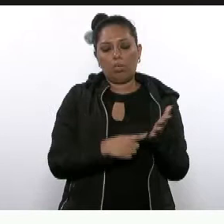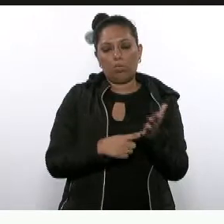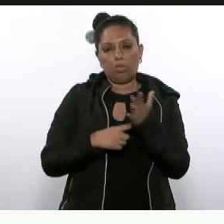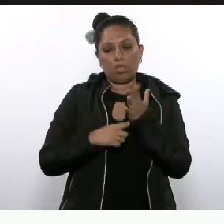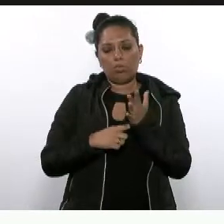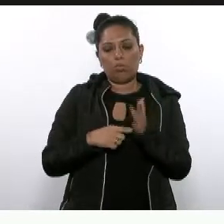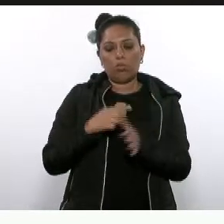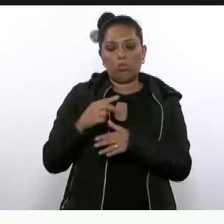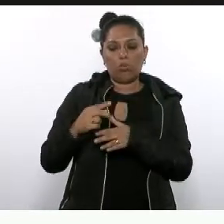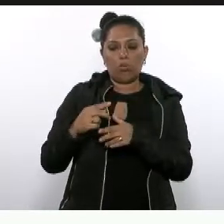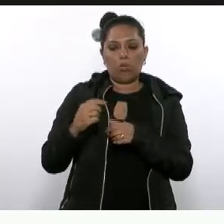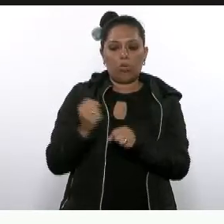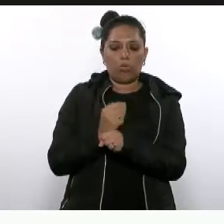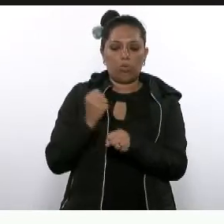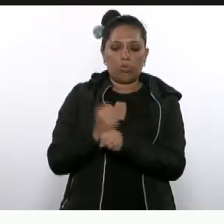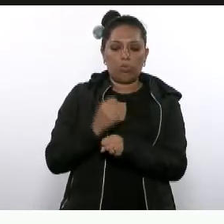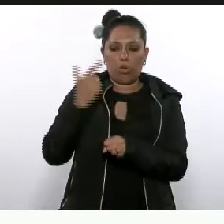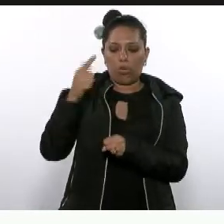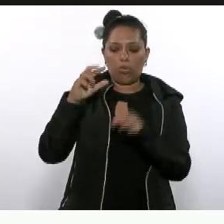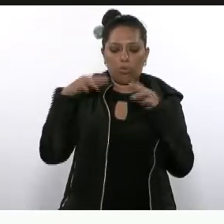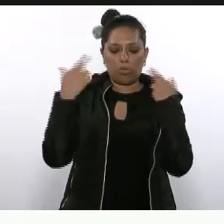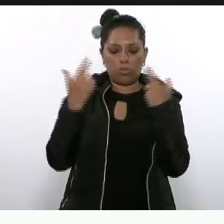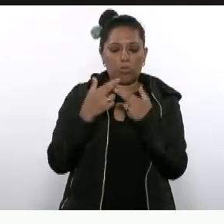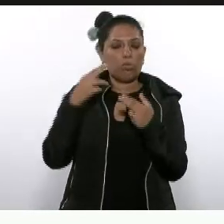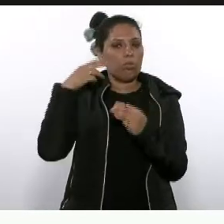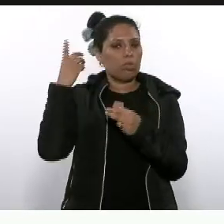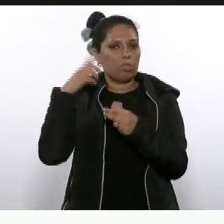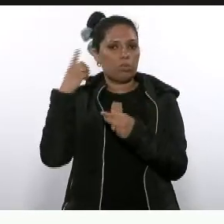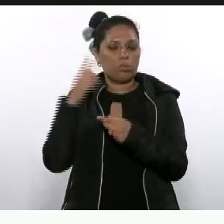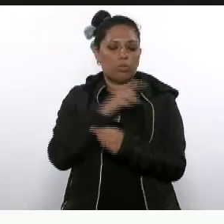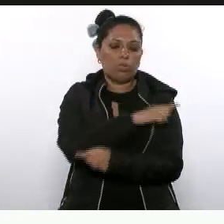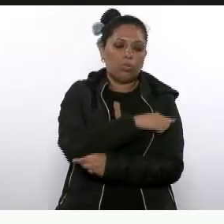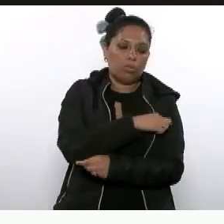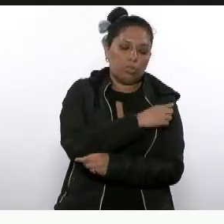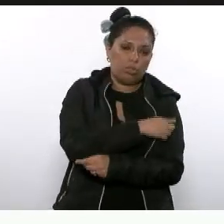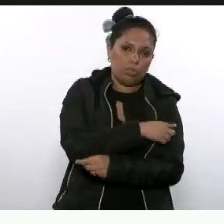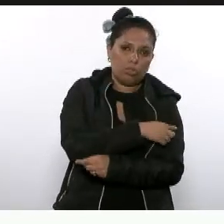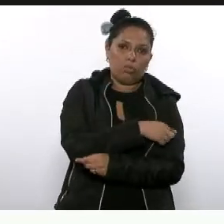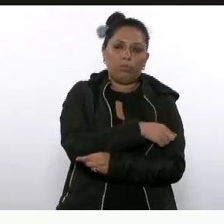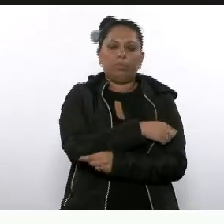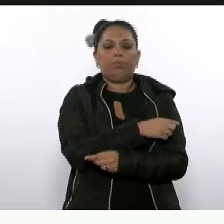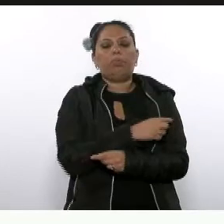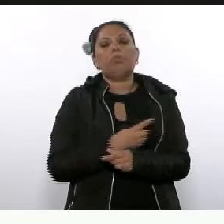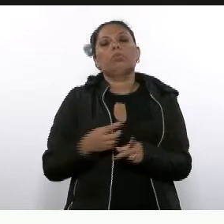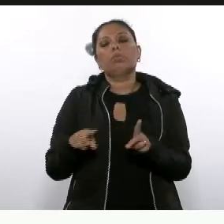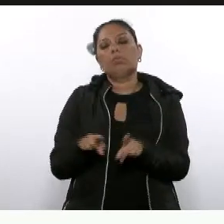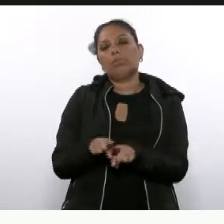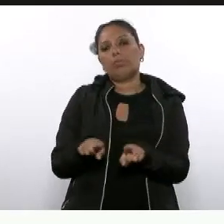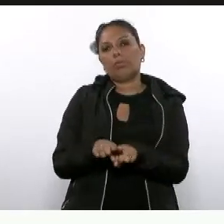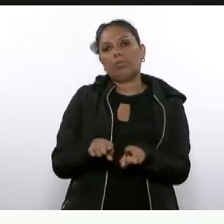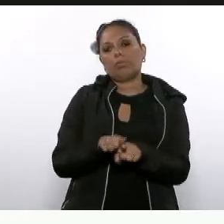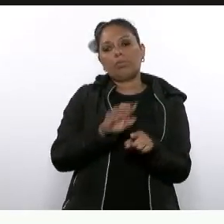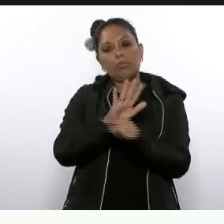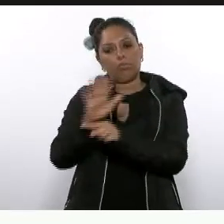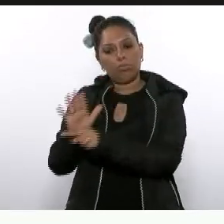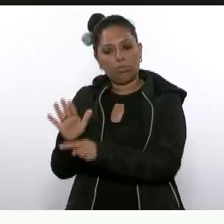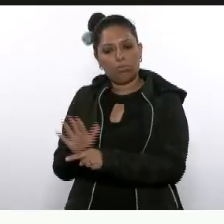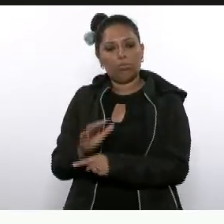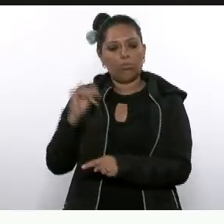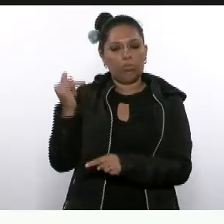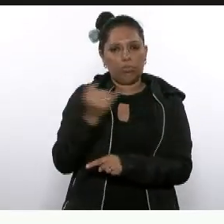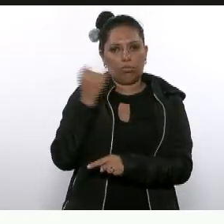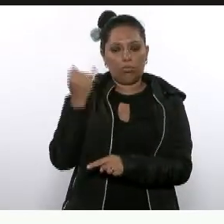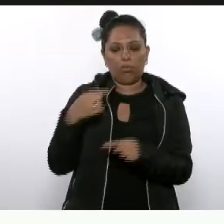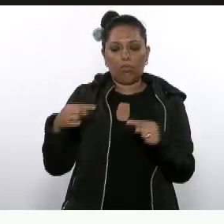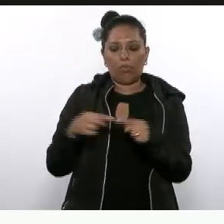construir outras audiências fora, a deputada enfermeira Rejane, que trouxe a sua contribuição muito importante